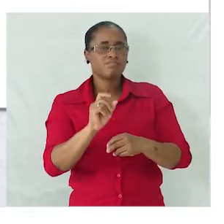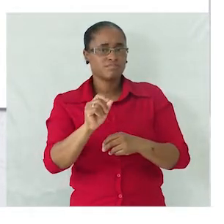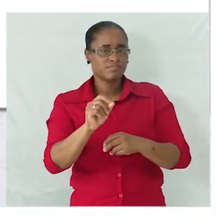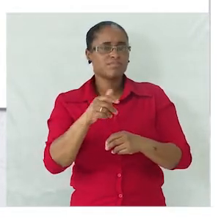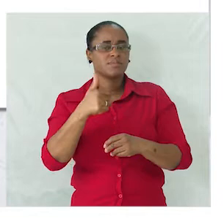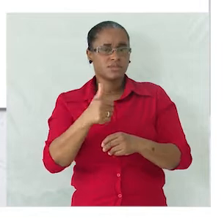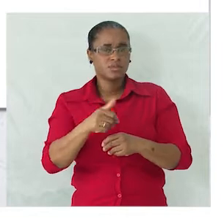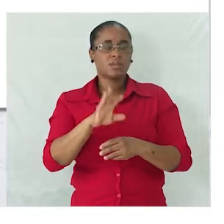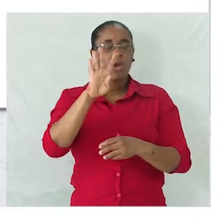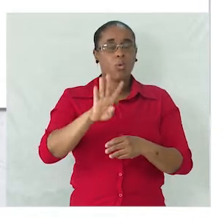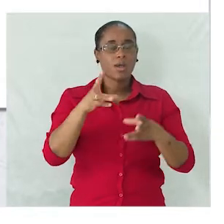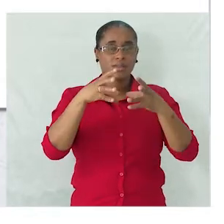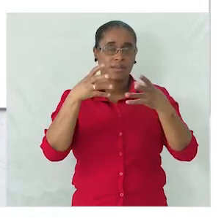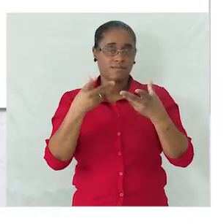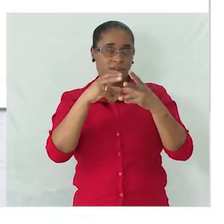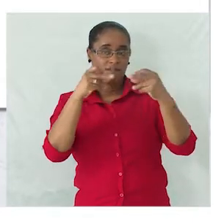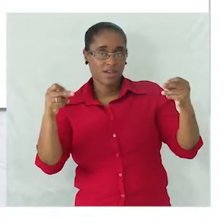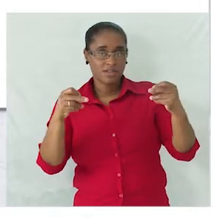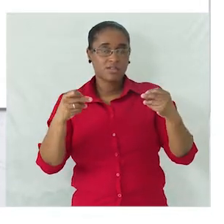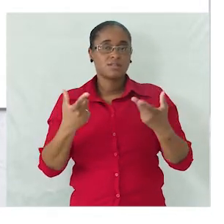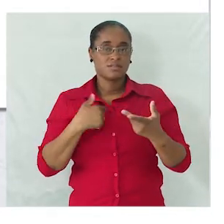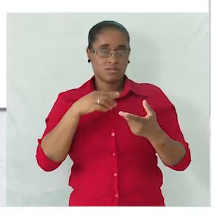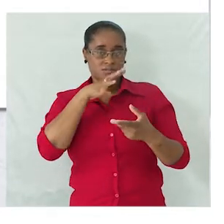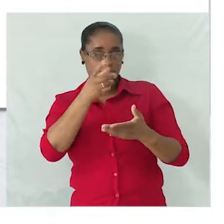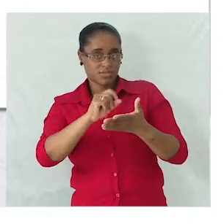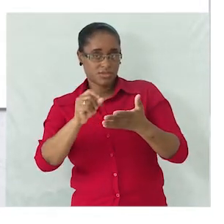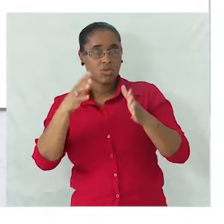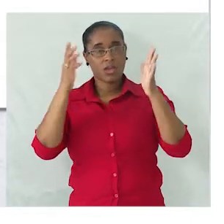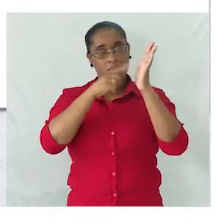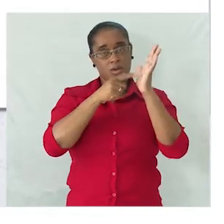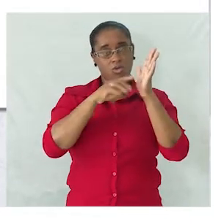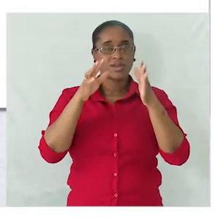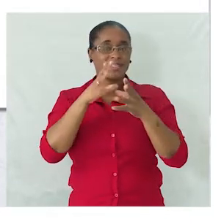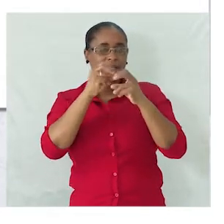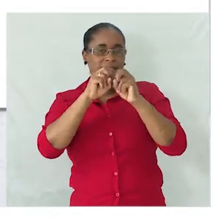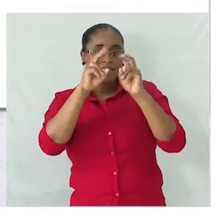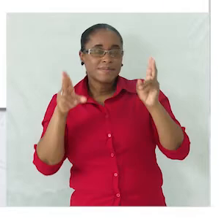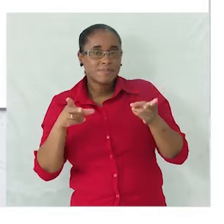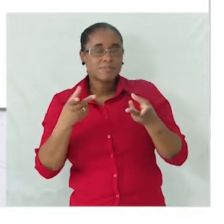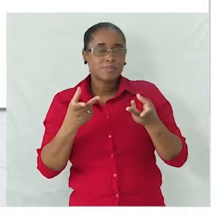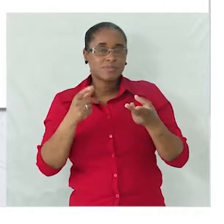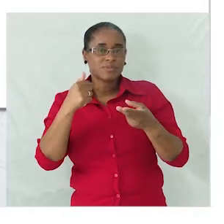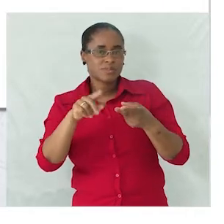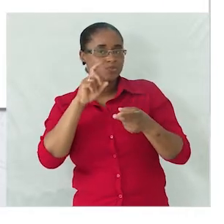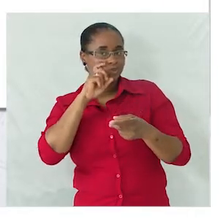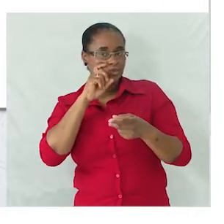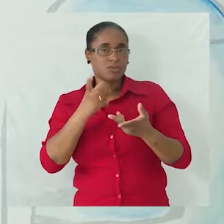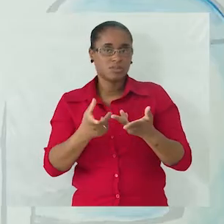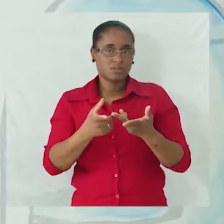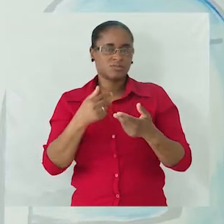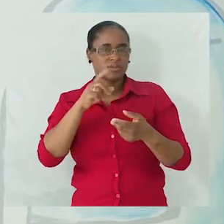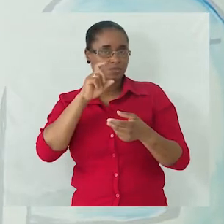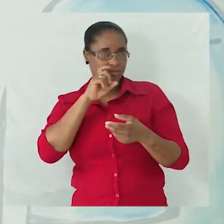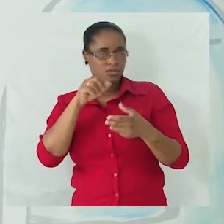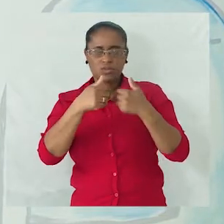que eu propus é: com as mãos limpas estamos protegidos. Aqui eu estou a mostrar que estou satisfeita, com as mãos limpas